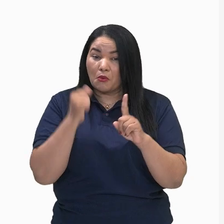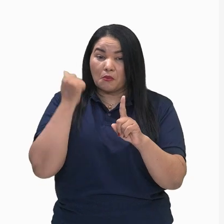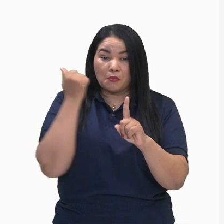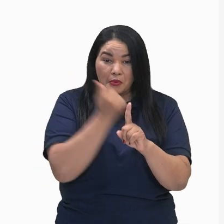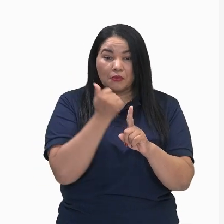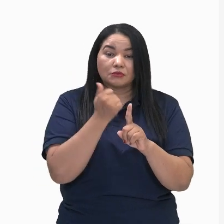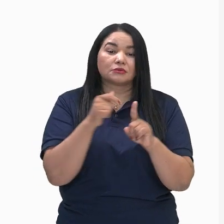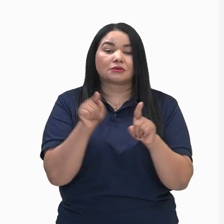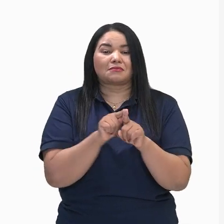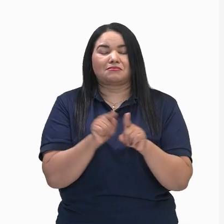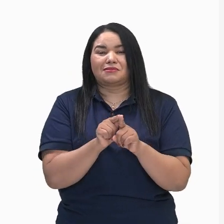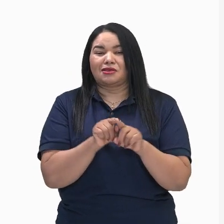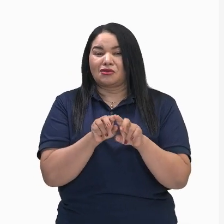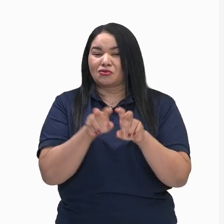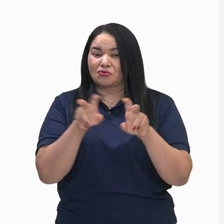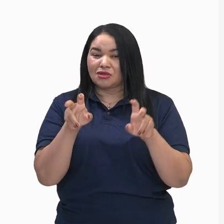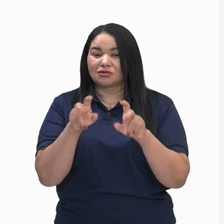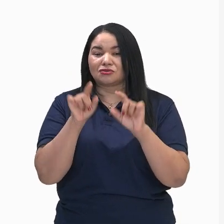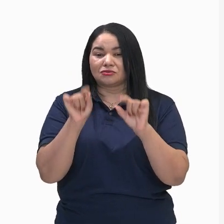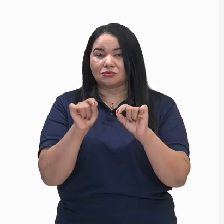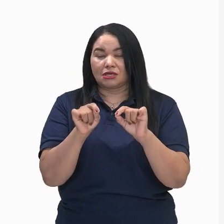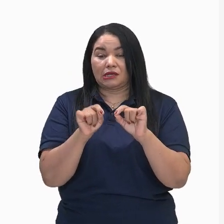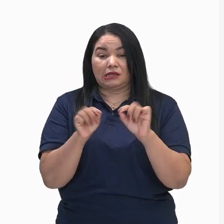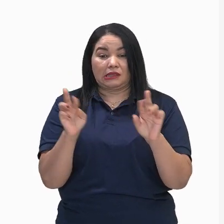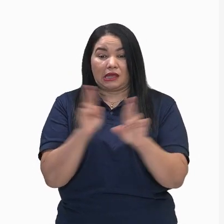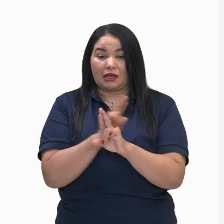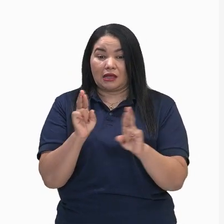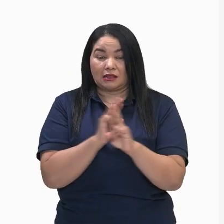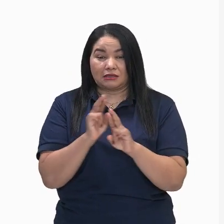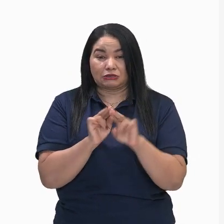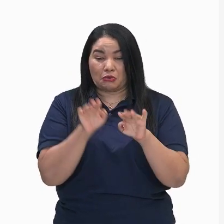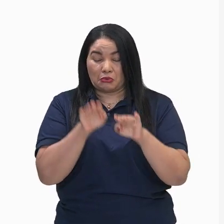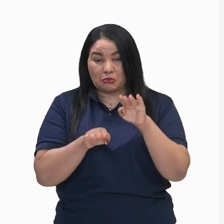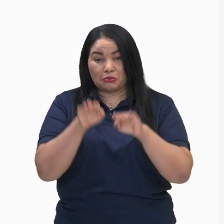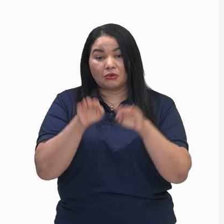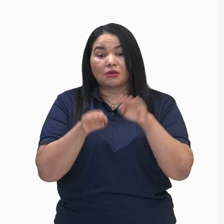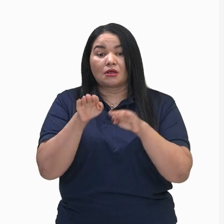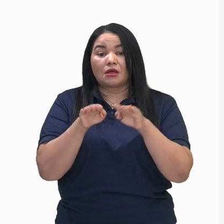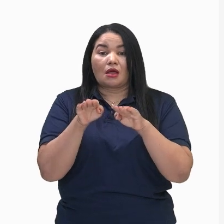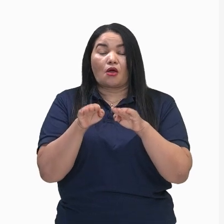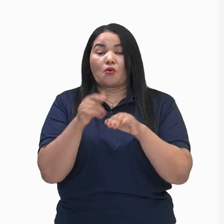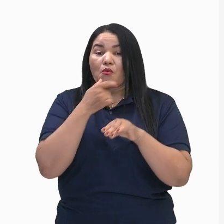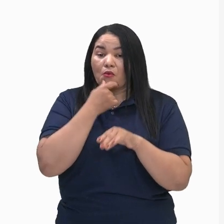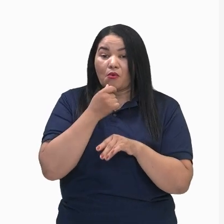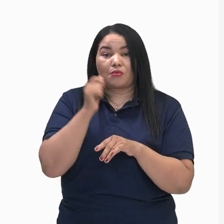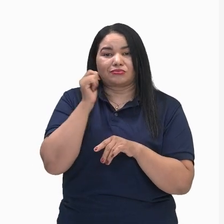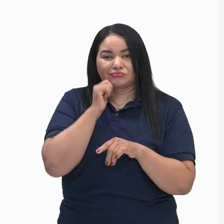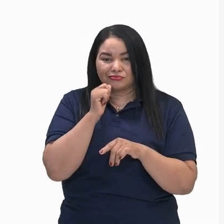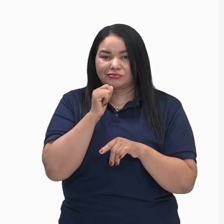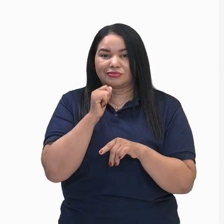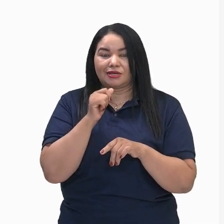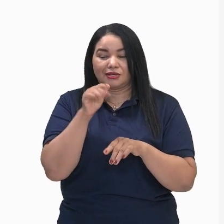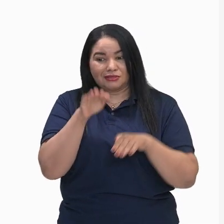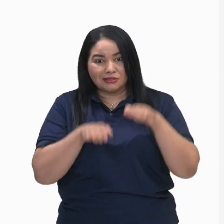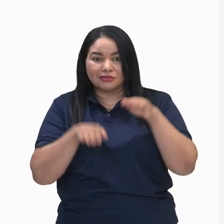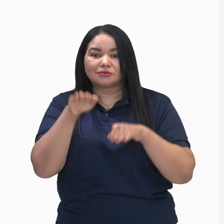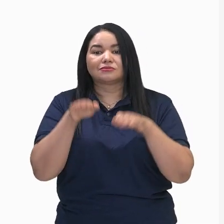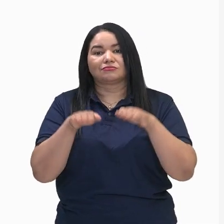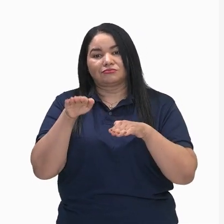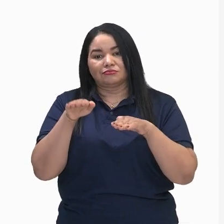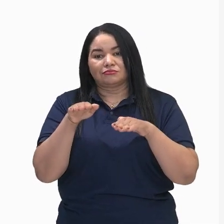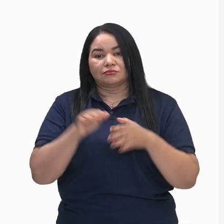principalmente no contexto das relações desiguais de poder entre feminino e masculino. É